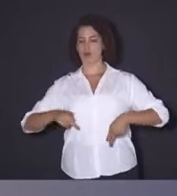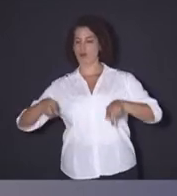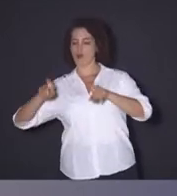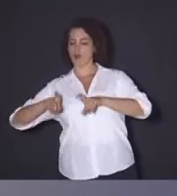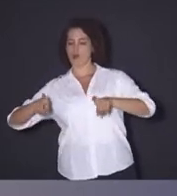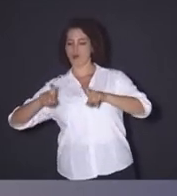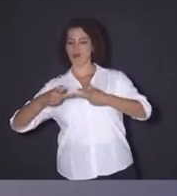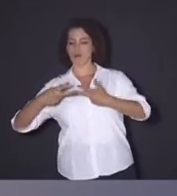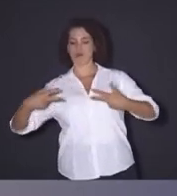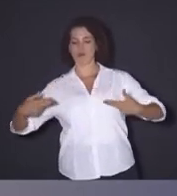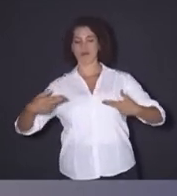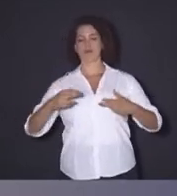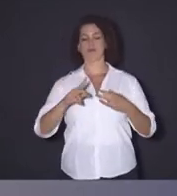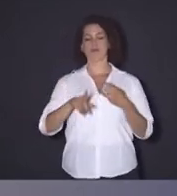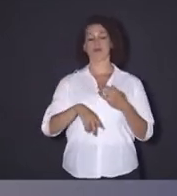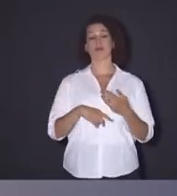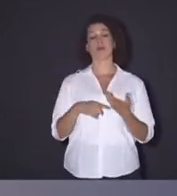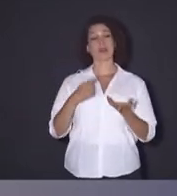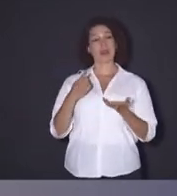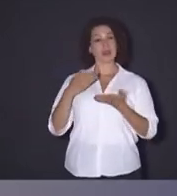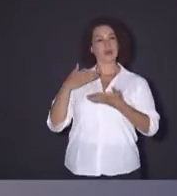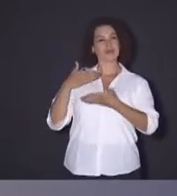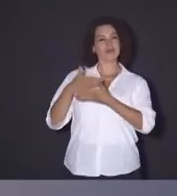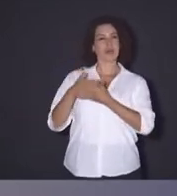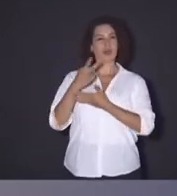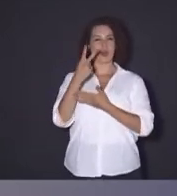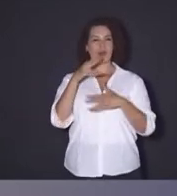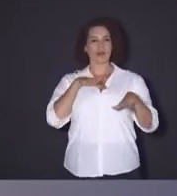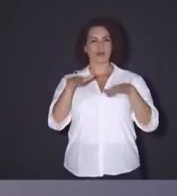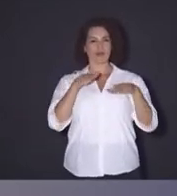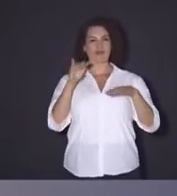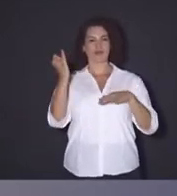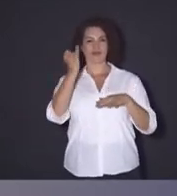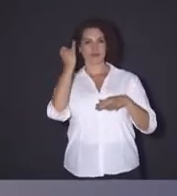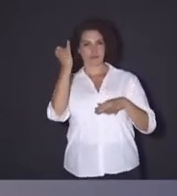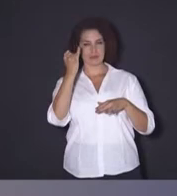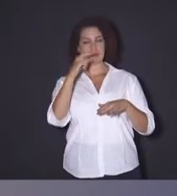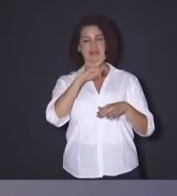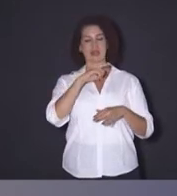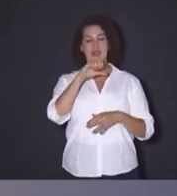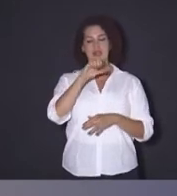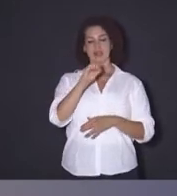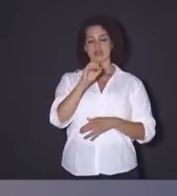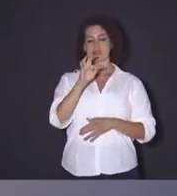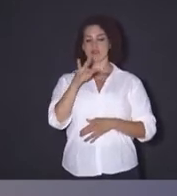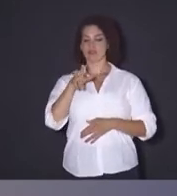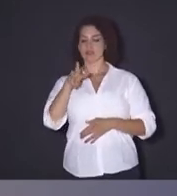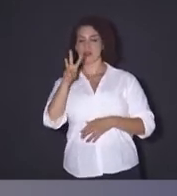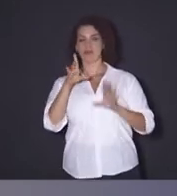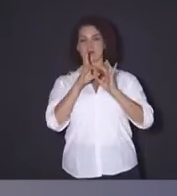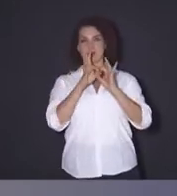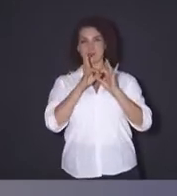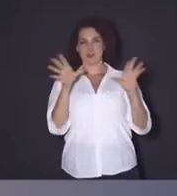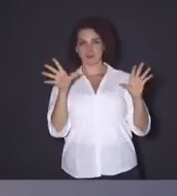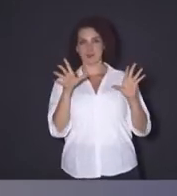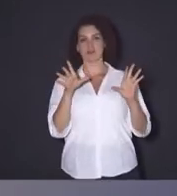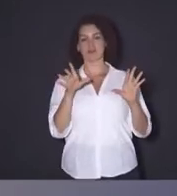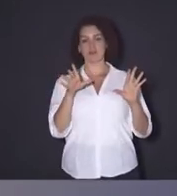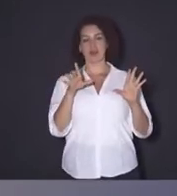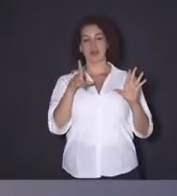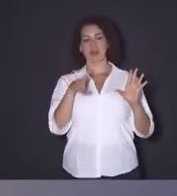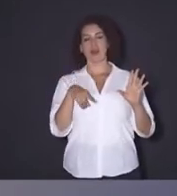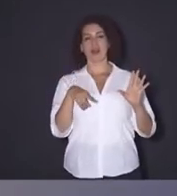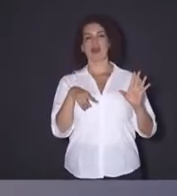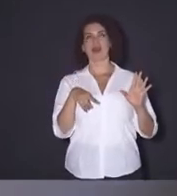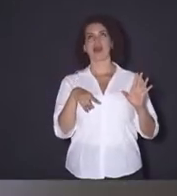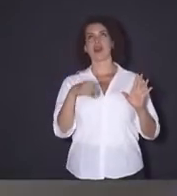recentemente, dois movimentos absolutamente importantes, o movimento do software livre, promovido aí, eu diria, quase tendo como